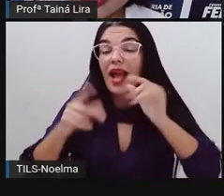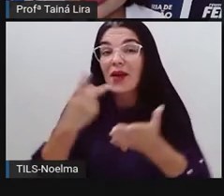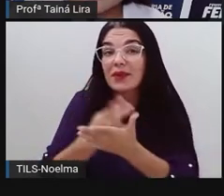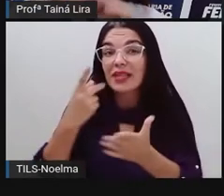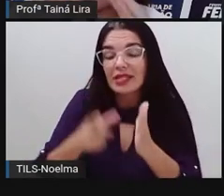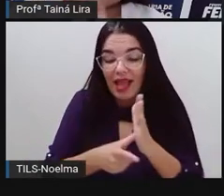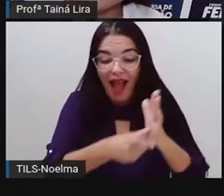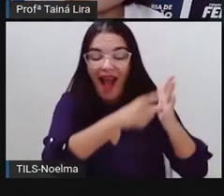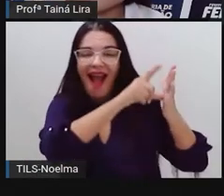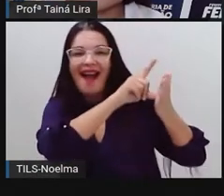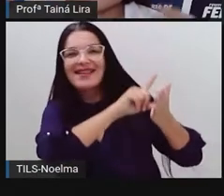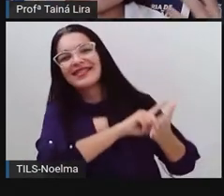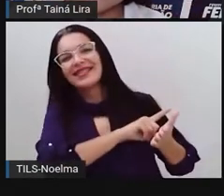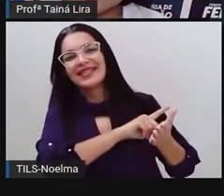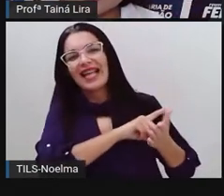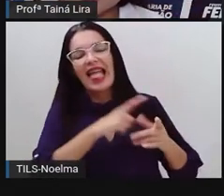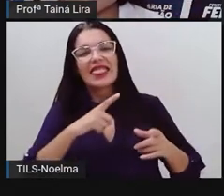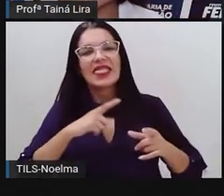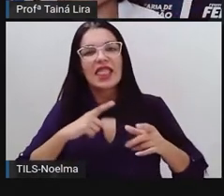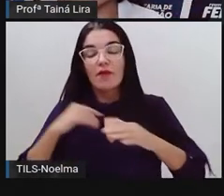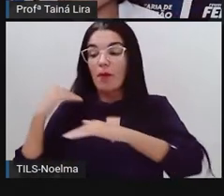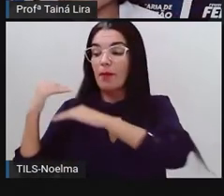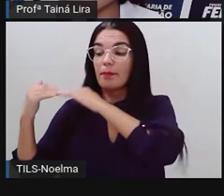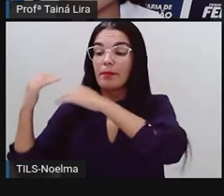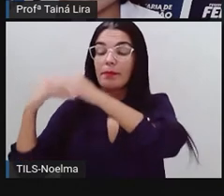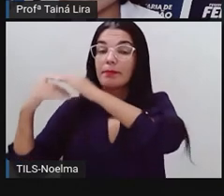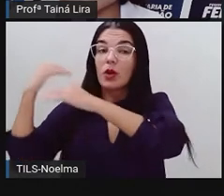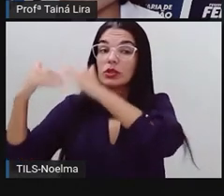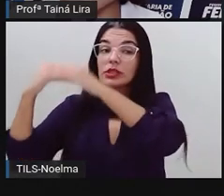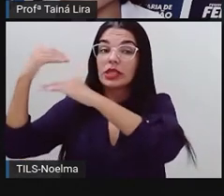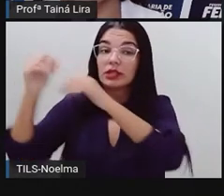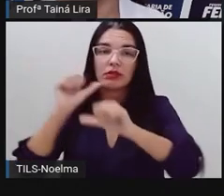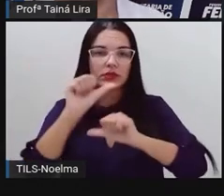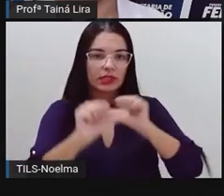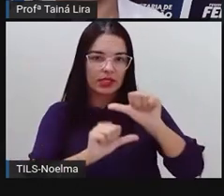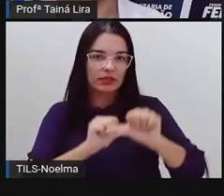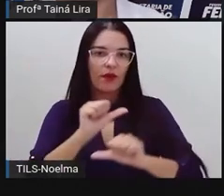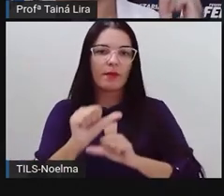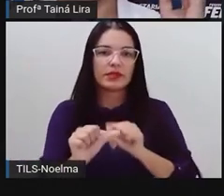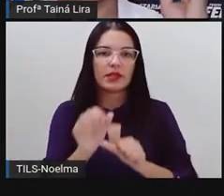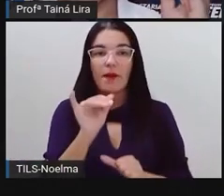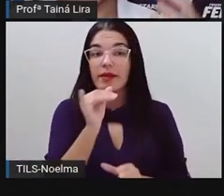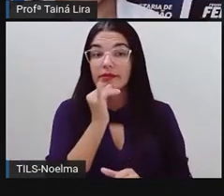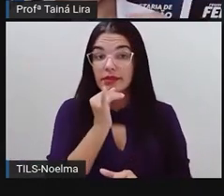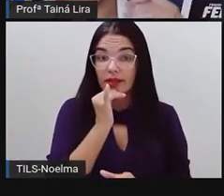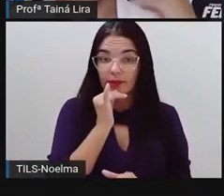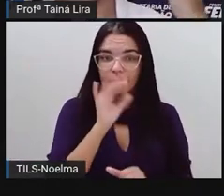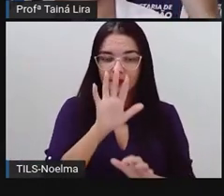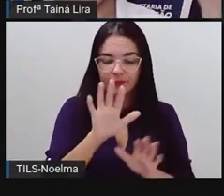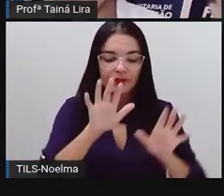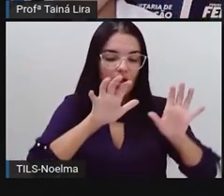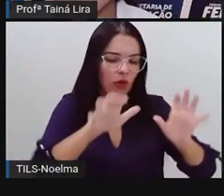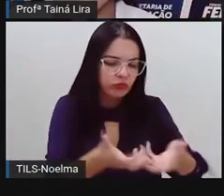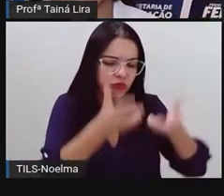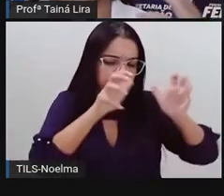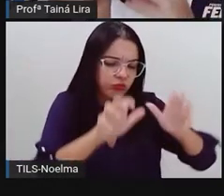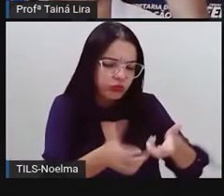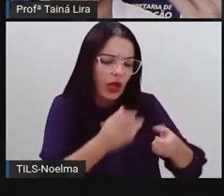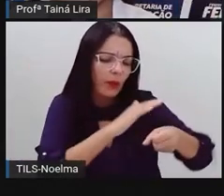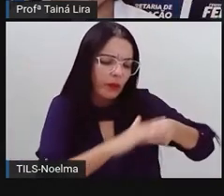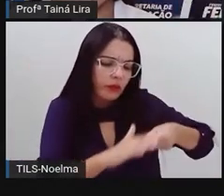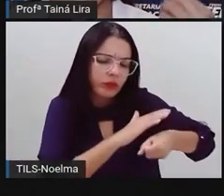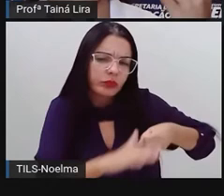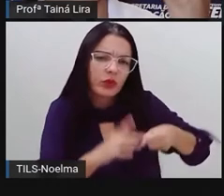antes passou por um processo de transformação então tomate né que foi Cult é ali